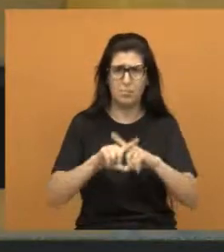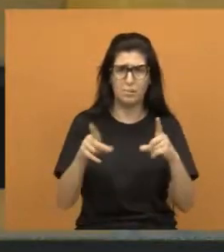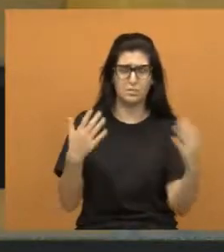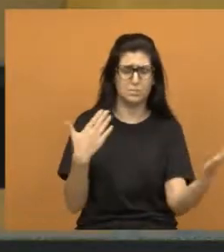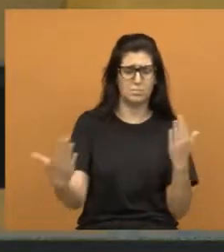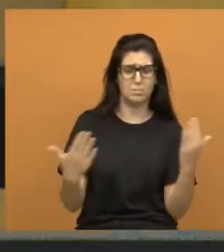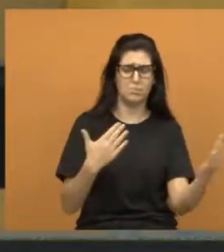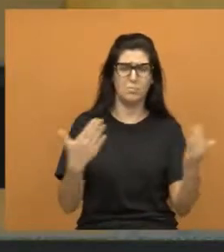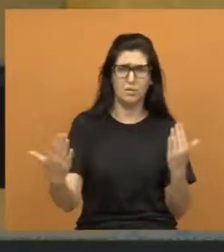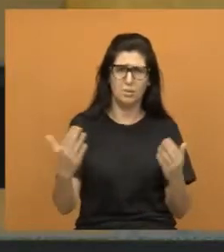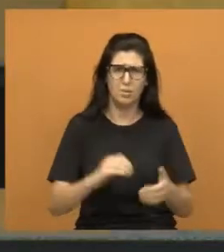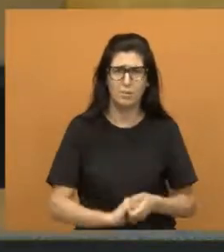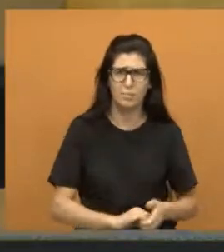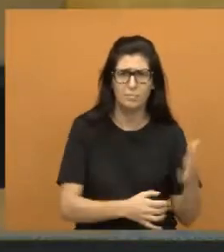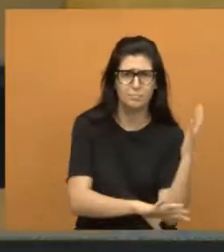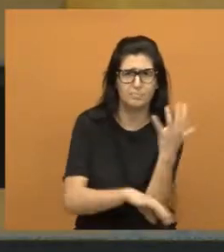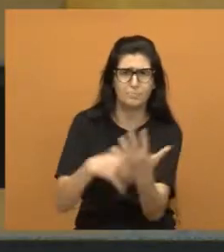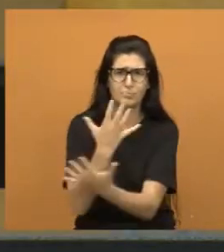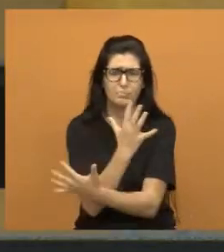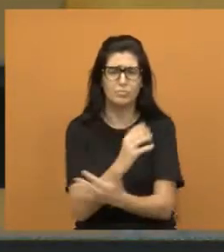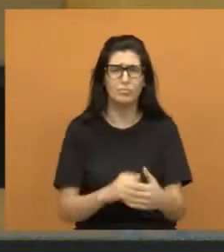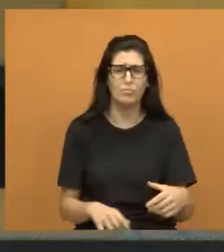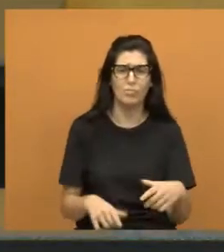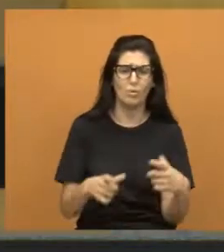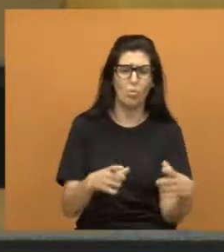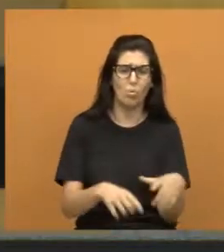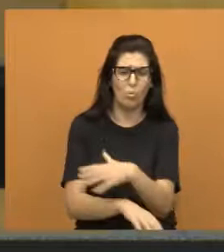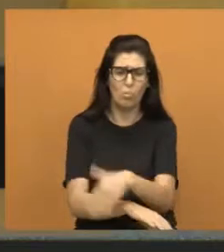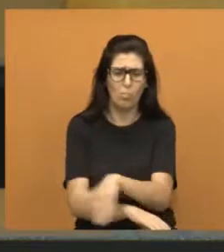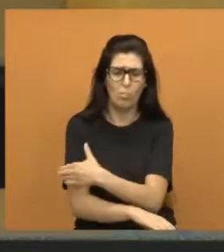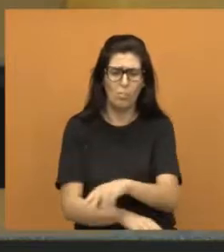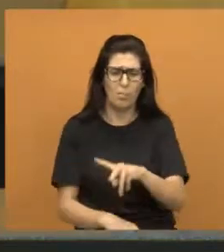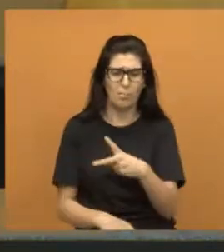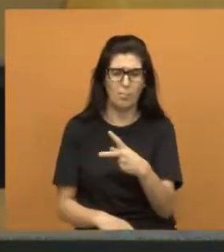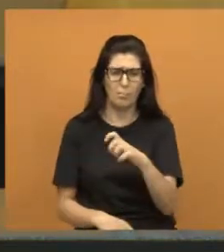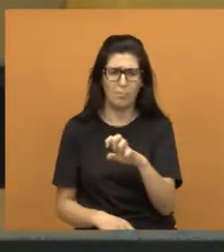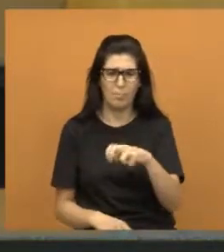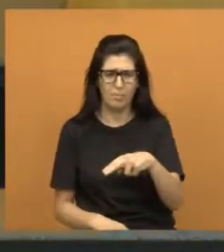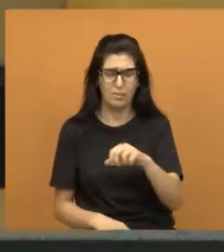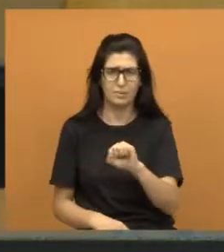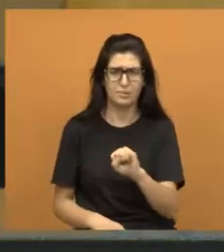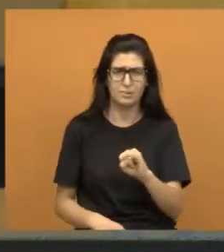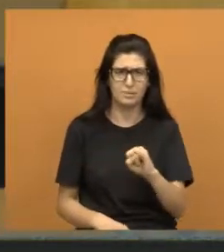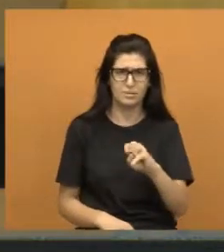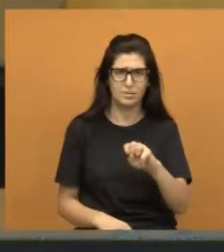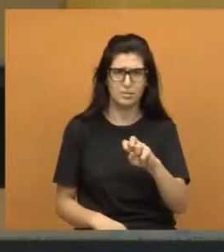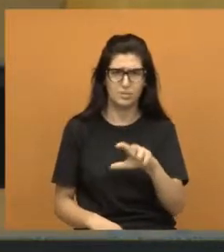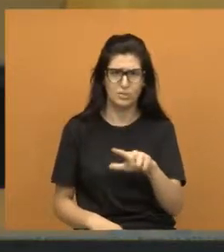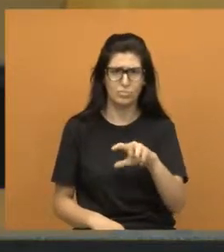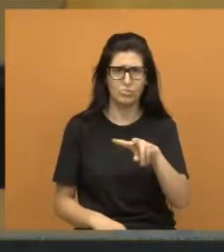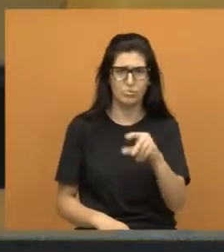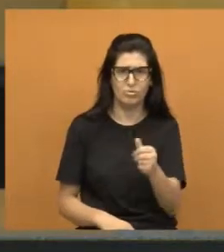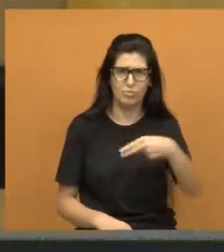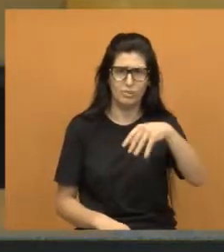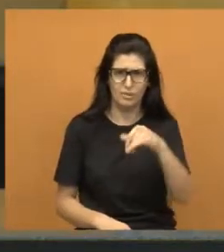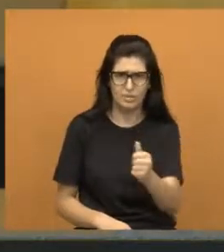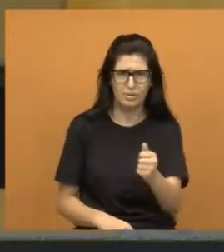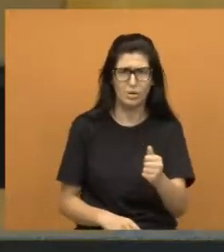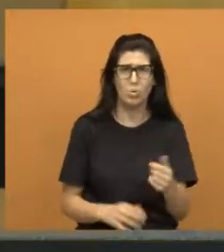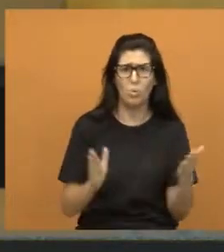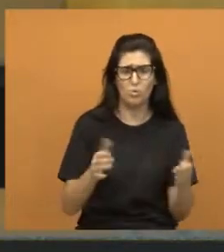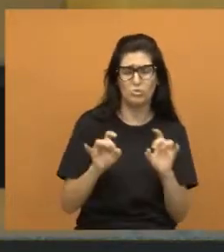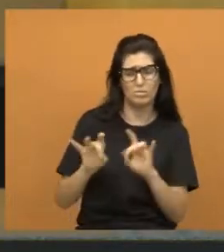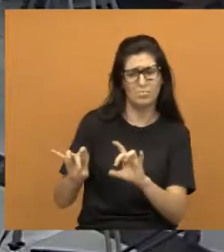das praças, que nem lá a Avenida Pensilvânia. Antes uma empresa, que é bem conceituada, tomava conta, hoje está abandonado.